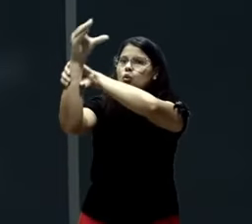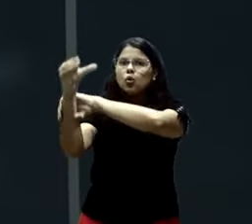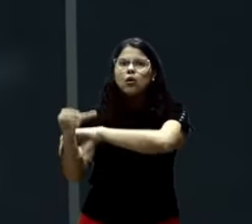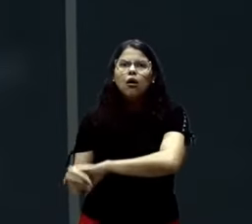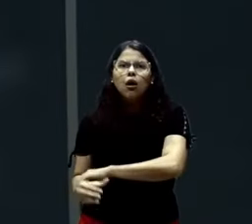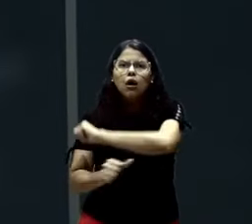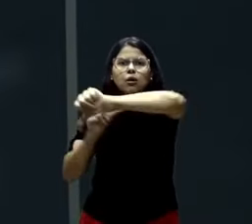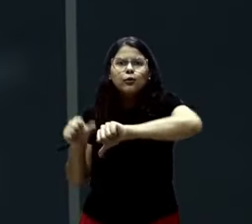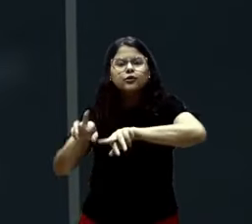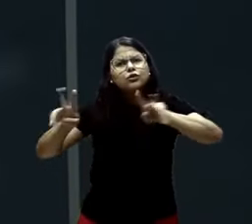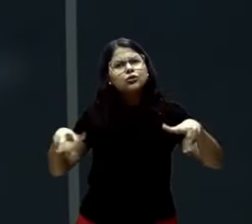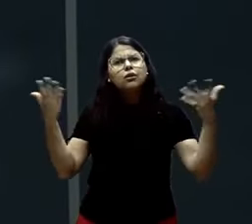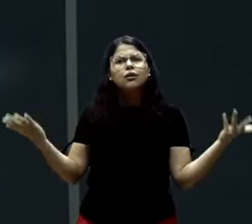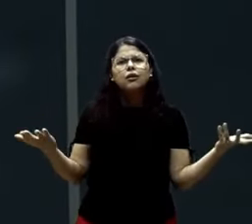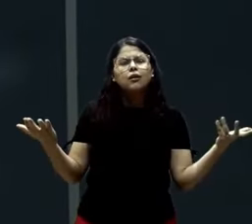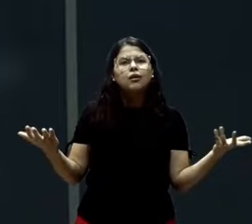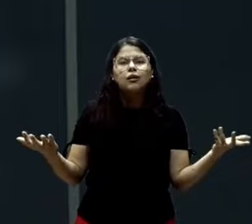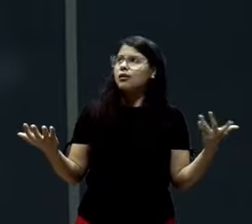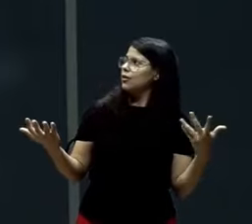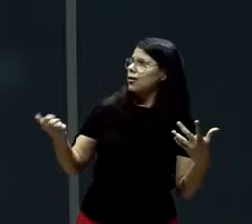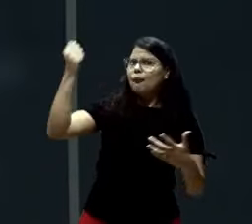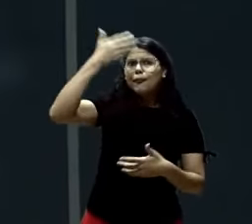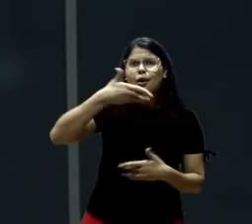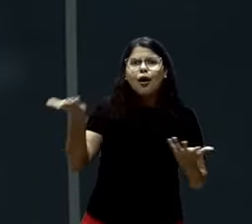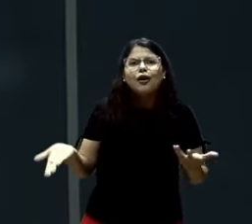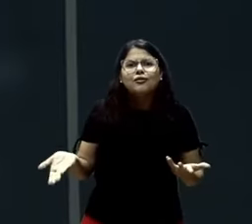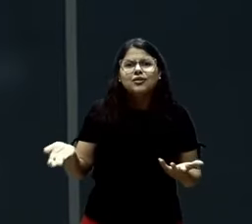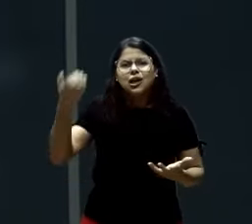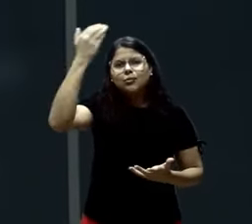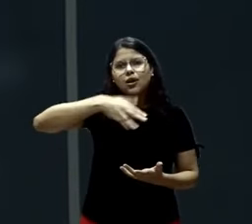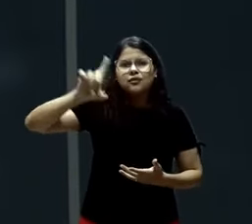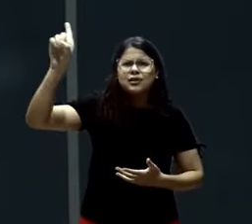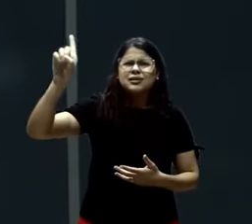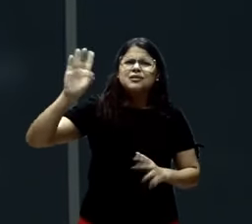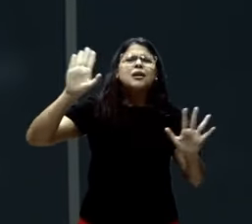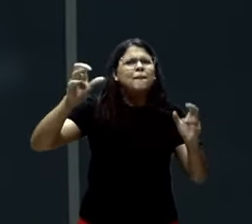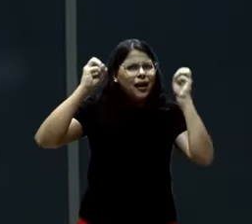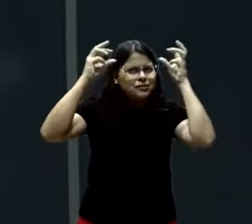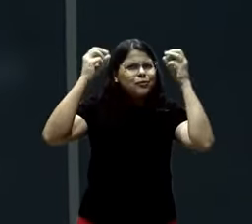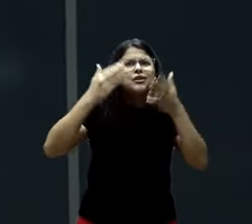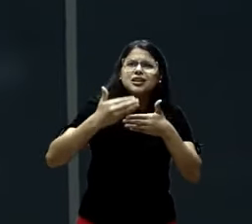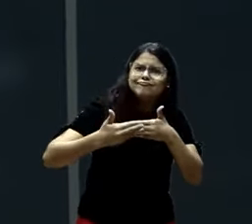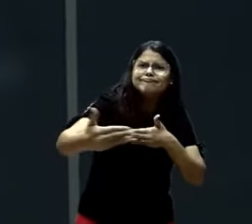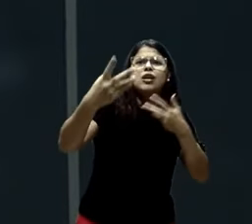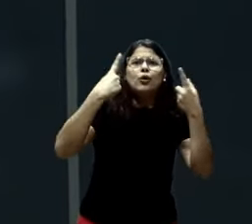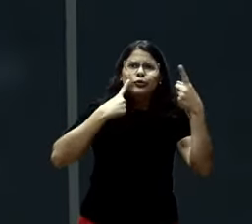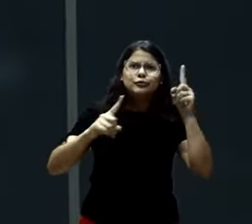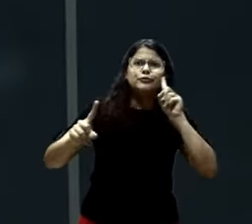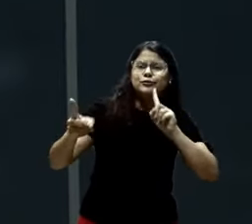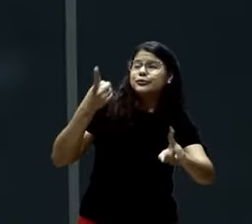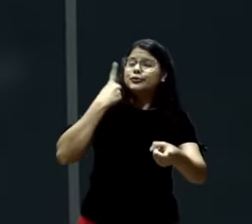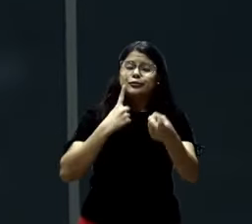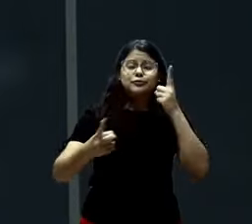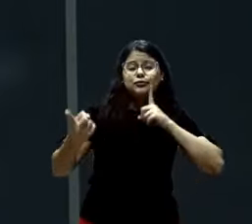cajado. Para mim estava tudo resolvido. Mas Moisés ainda tinha dúvida. Deus diz